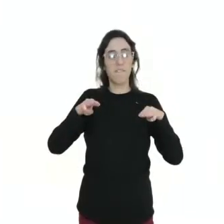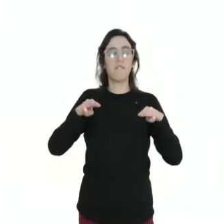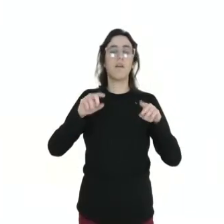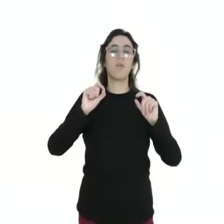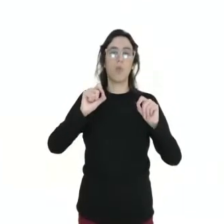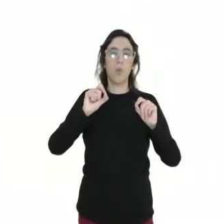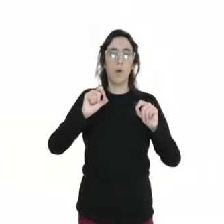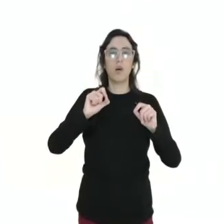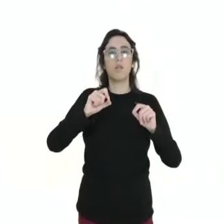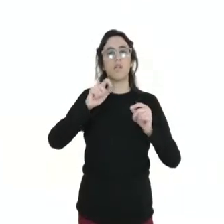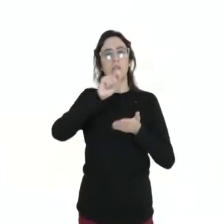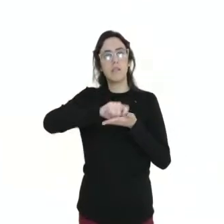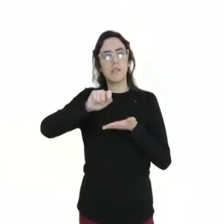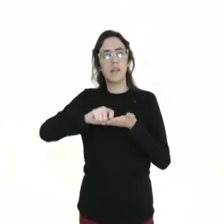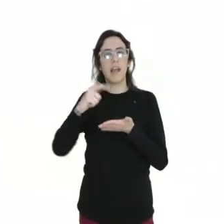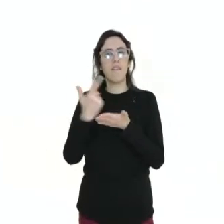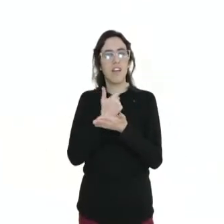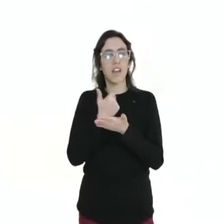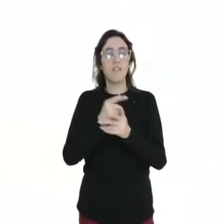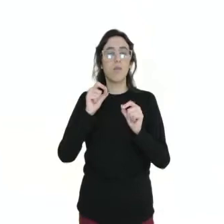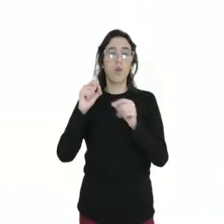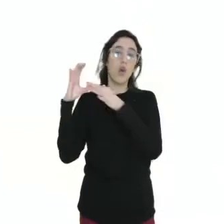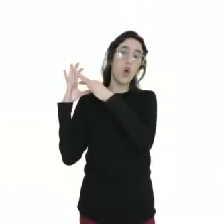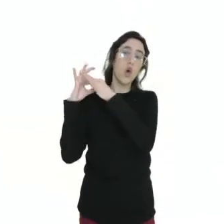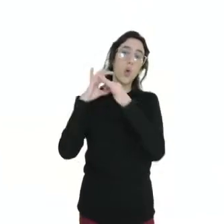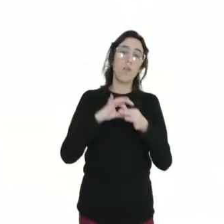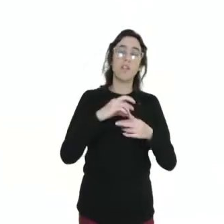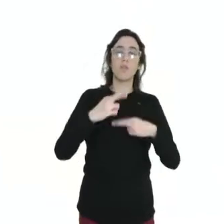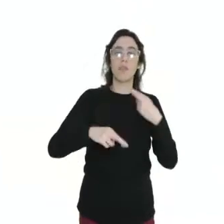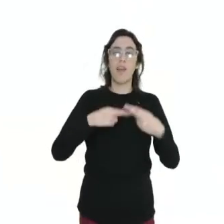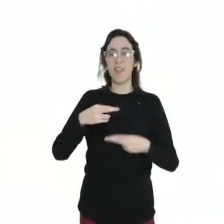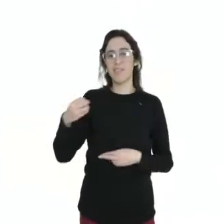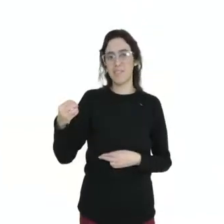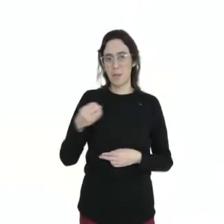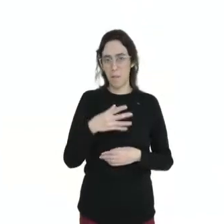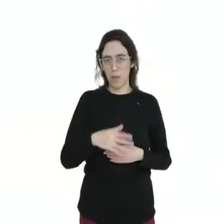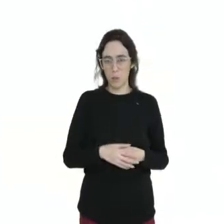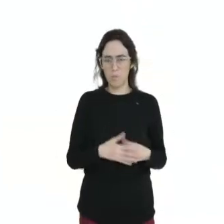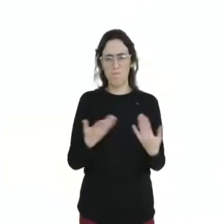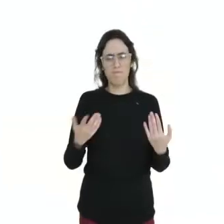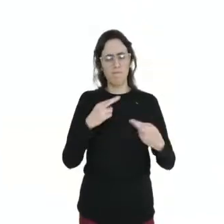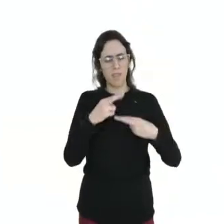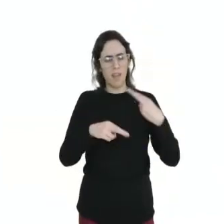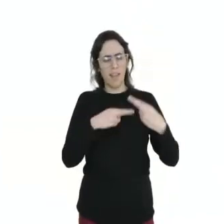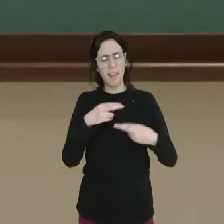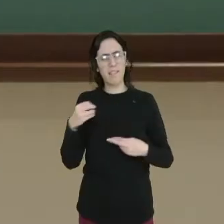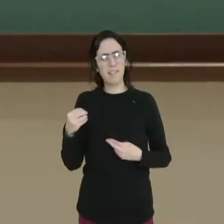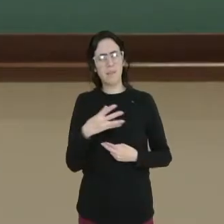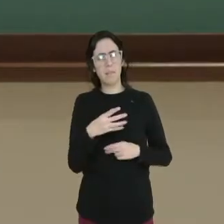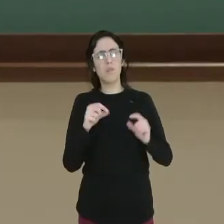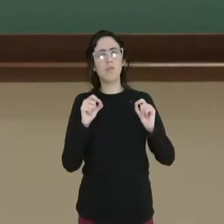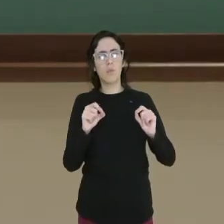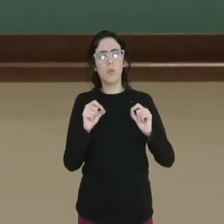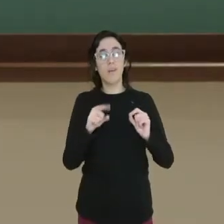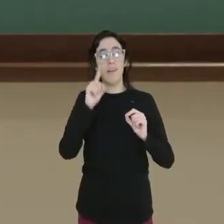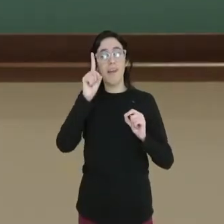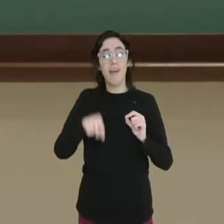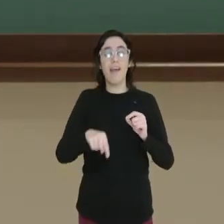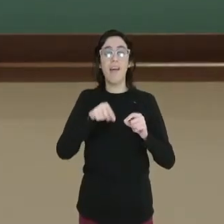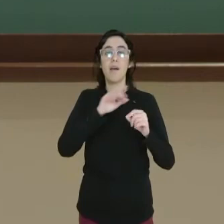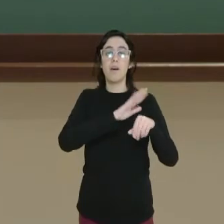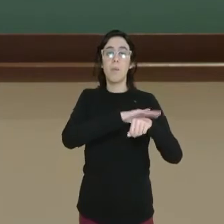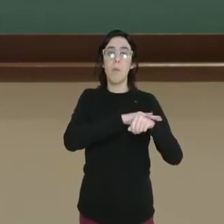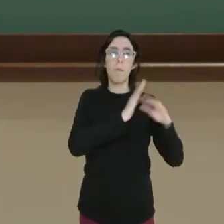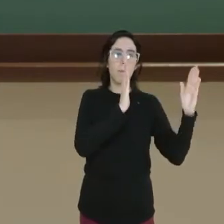todas essas obras num contexto de renascimento. O renascimento é um momento de transição,